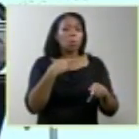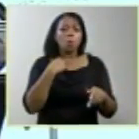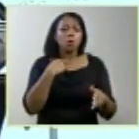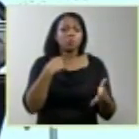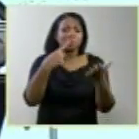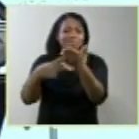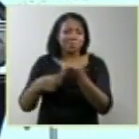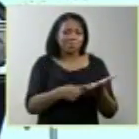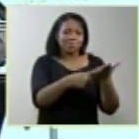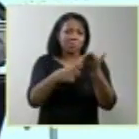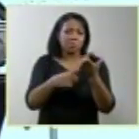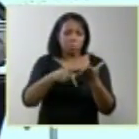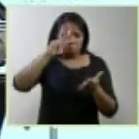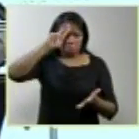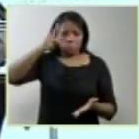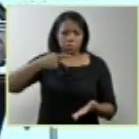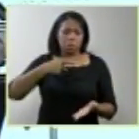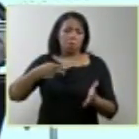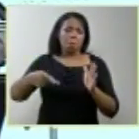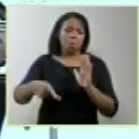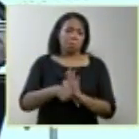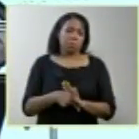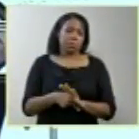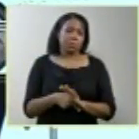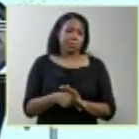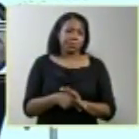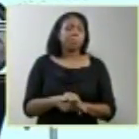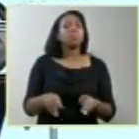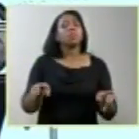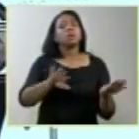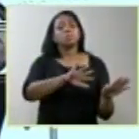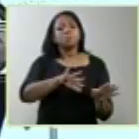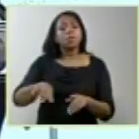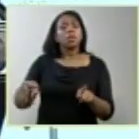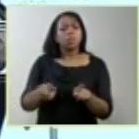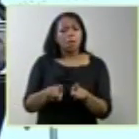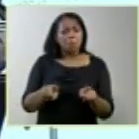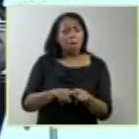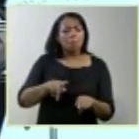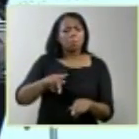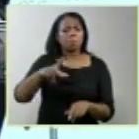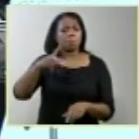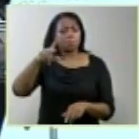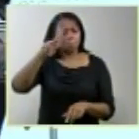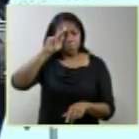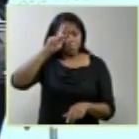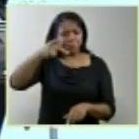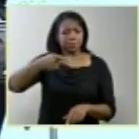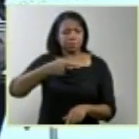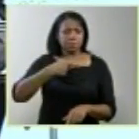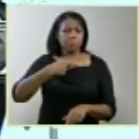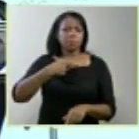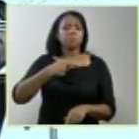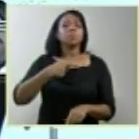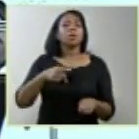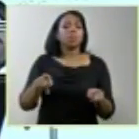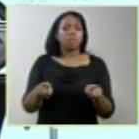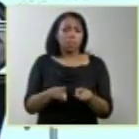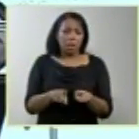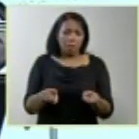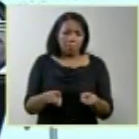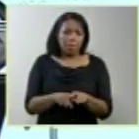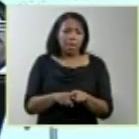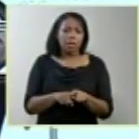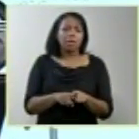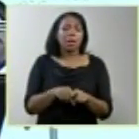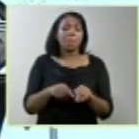si próprios? Proteção à privacidade e confidencialidade da informação genética. é outra das premissas